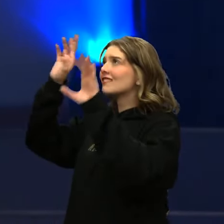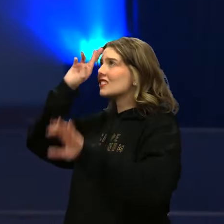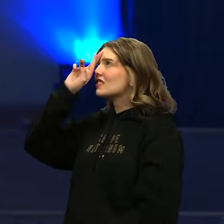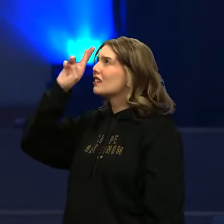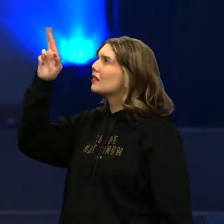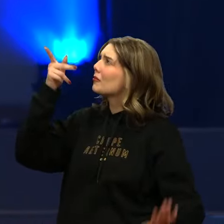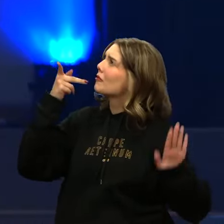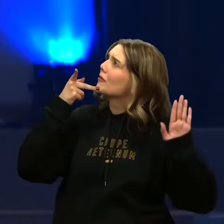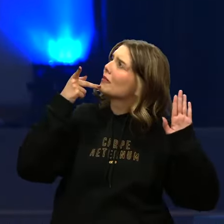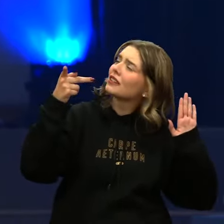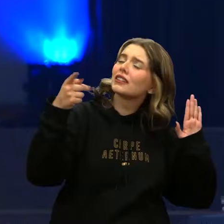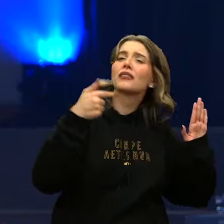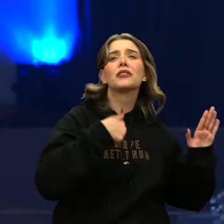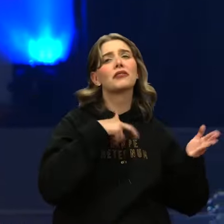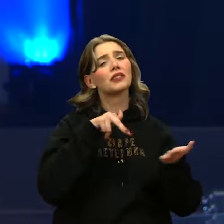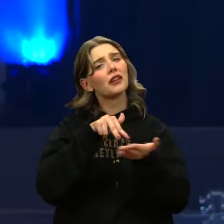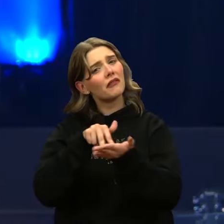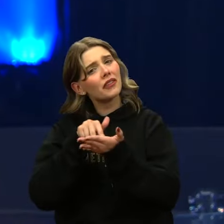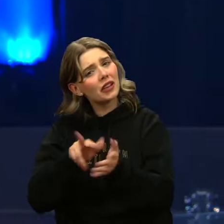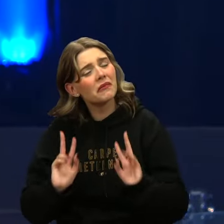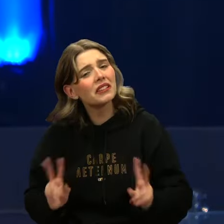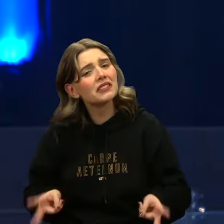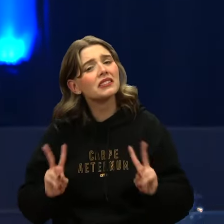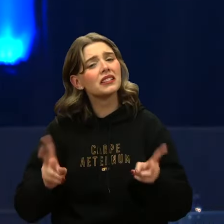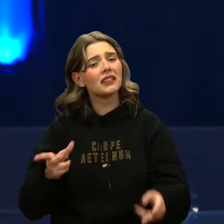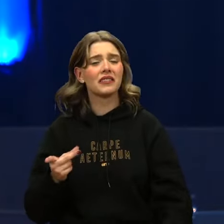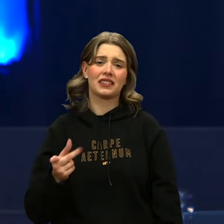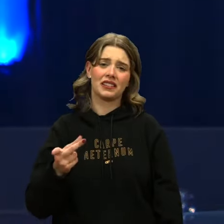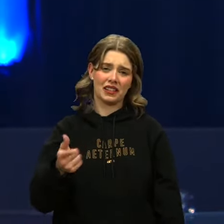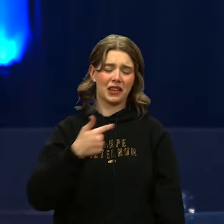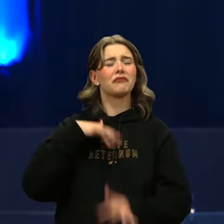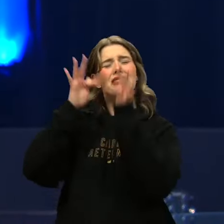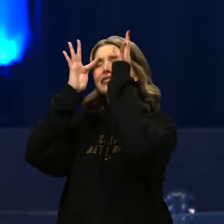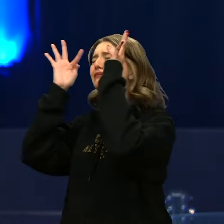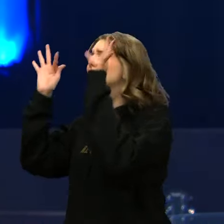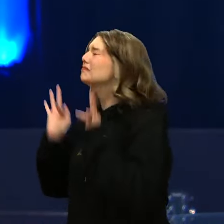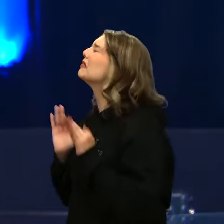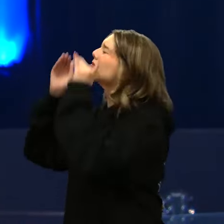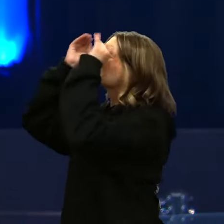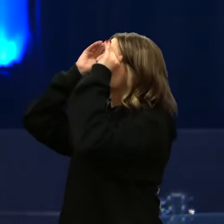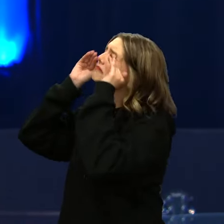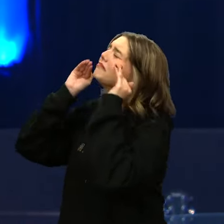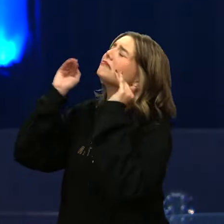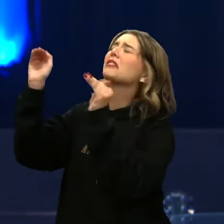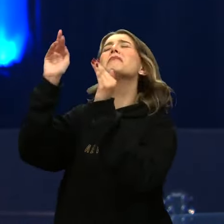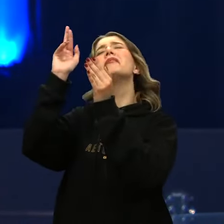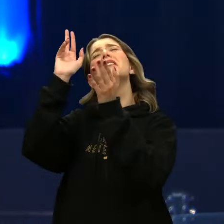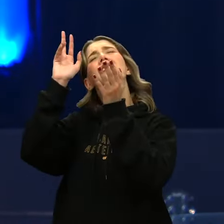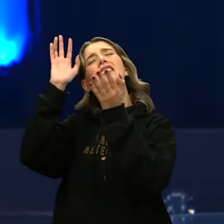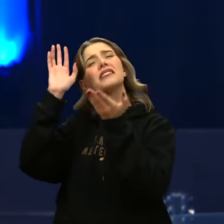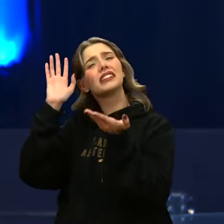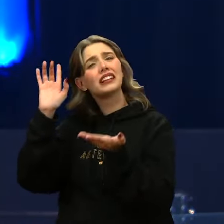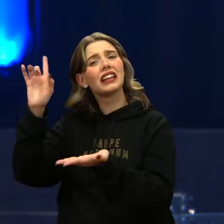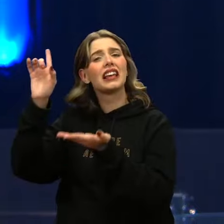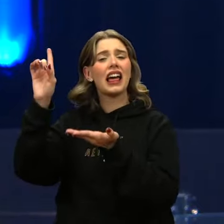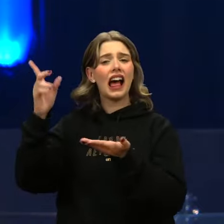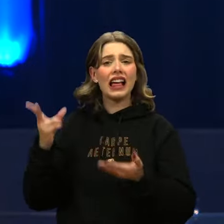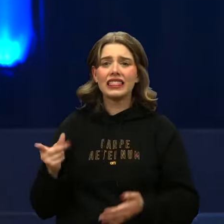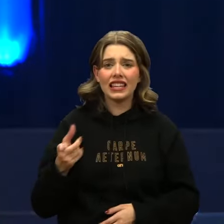estarei firme na sua presença para todo sempre. Eu vou permanecer fiel, eu vou andar firme, porque a eternidade com Jesus é mais certa do